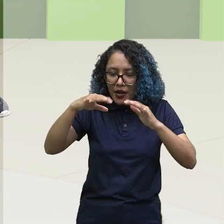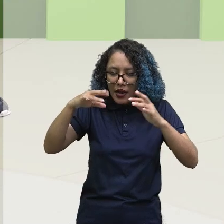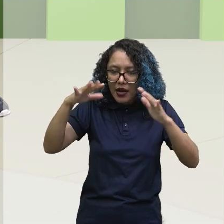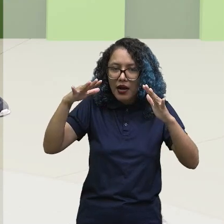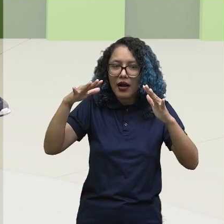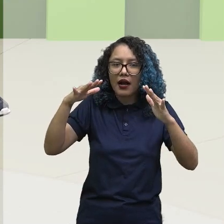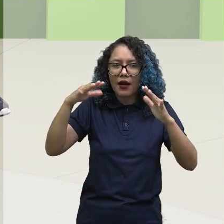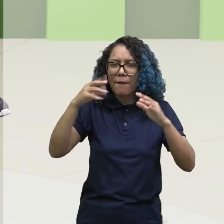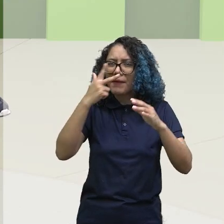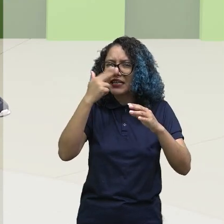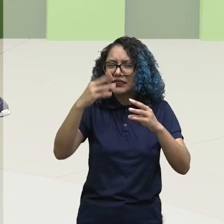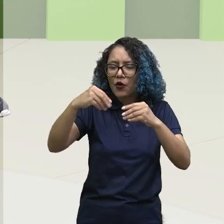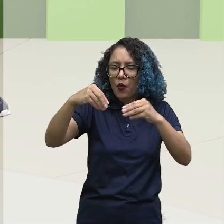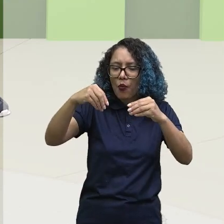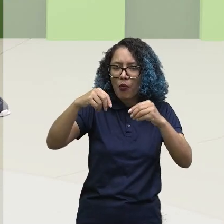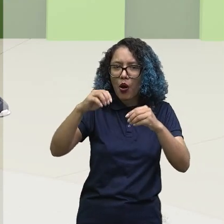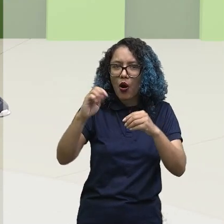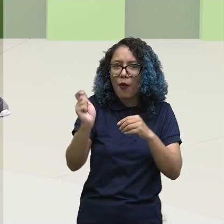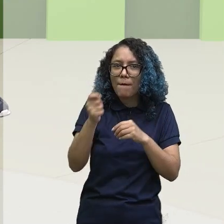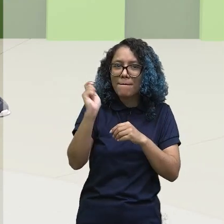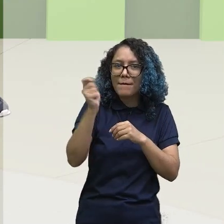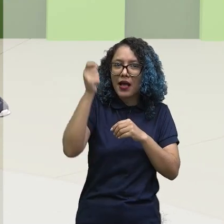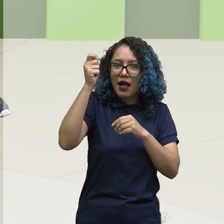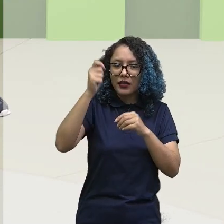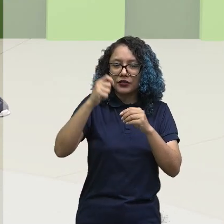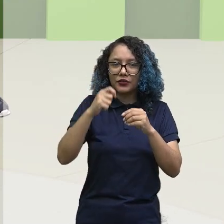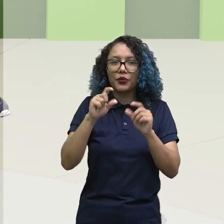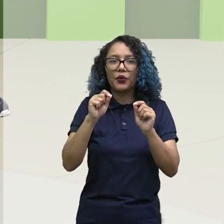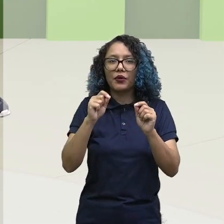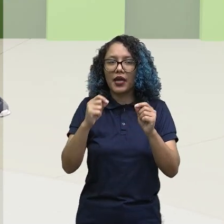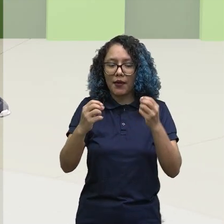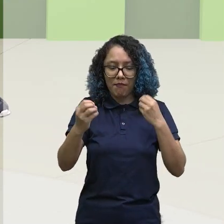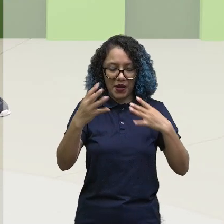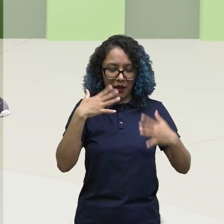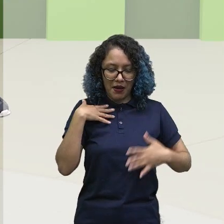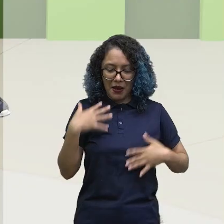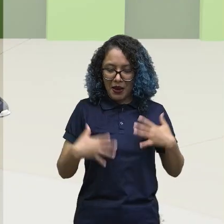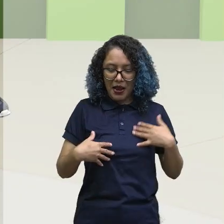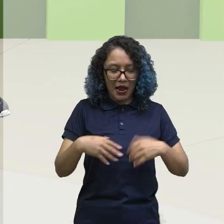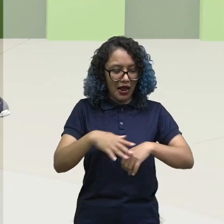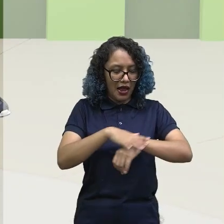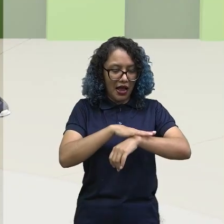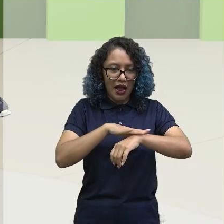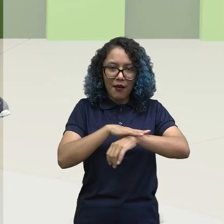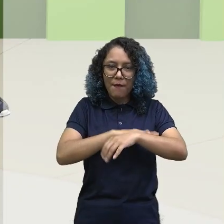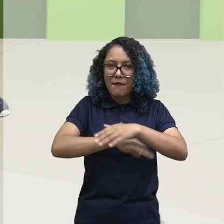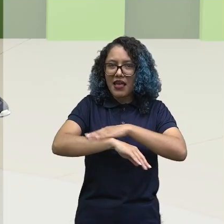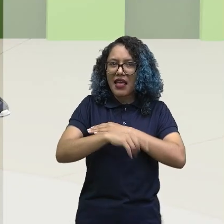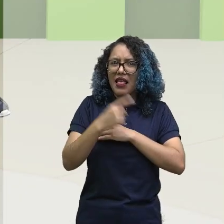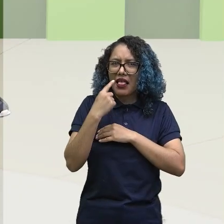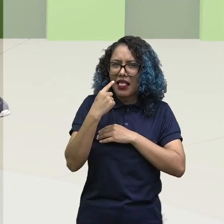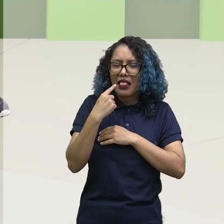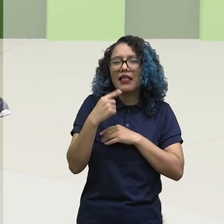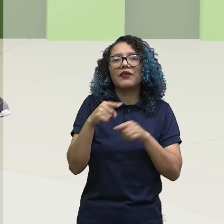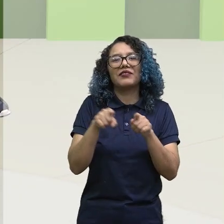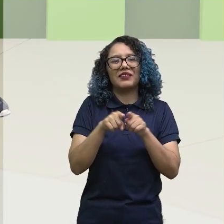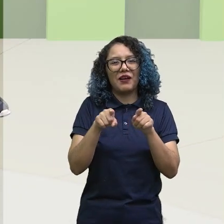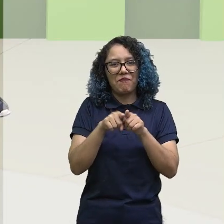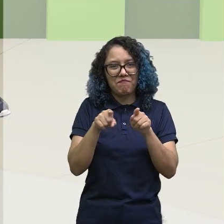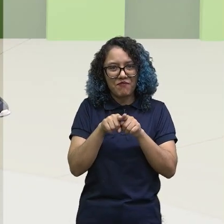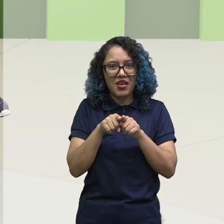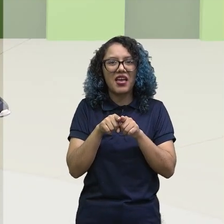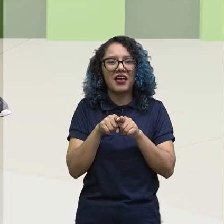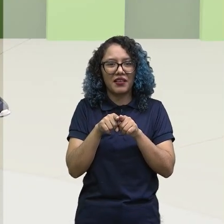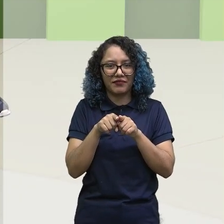esse pó mágico no corpo, no relógio e até na língua, pasta de